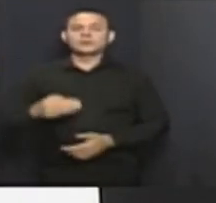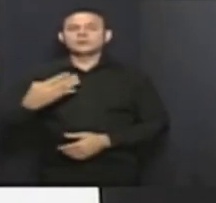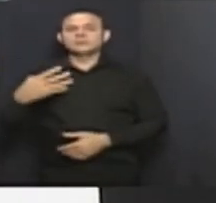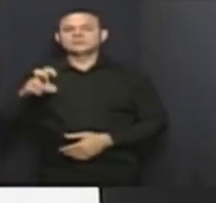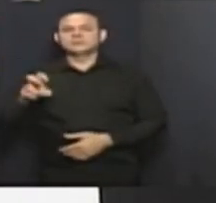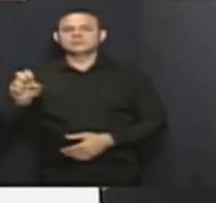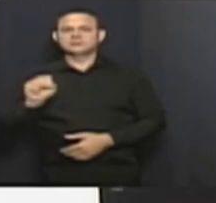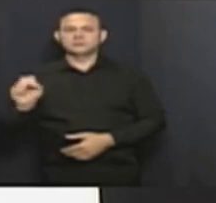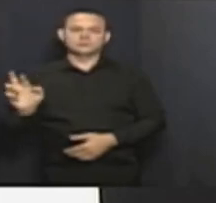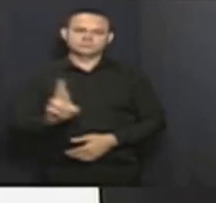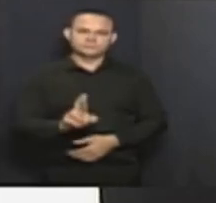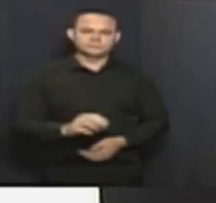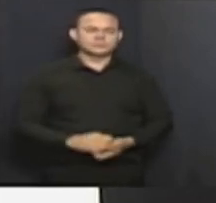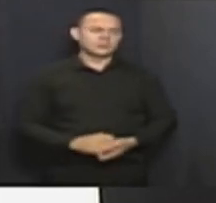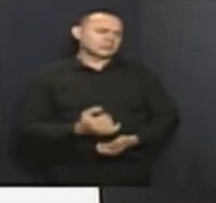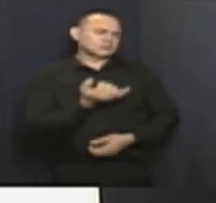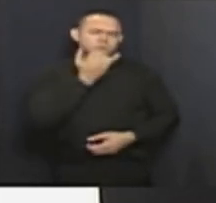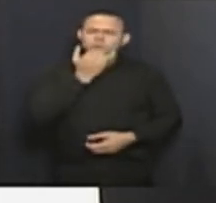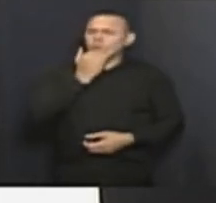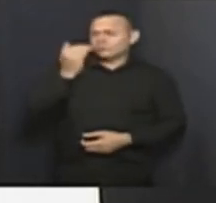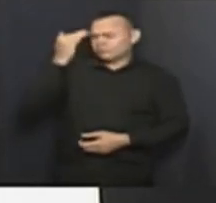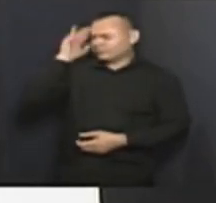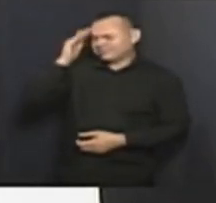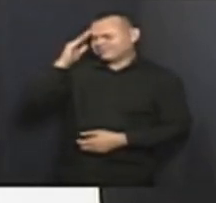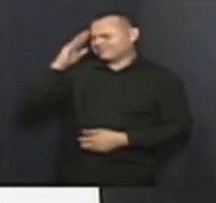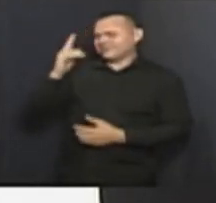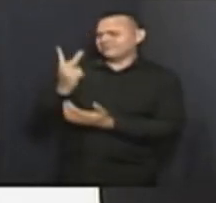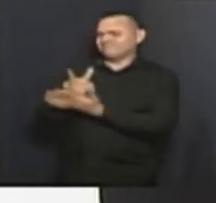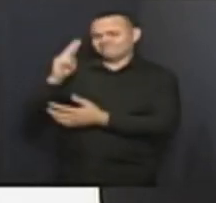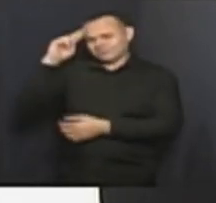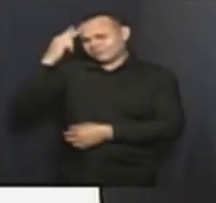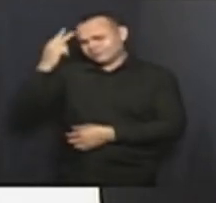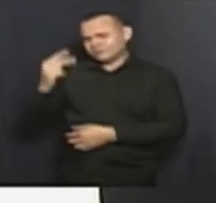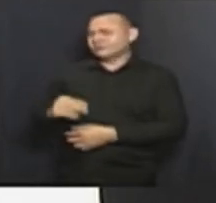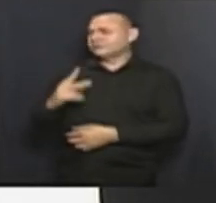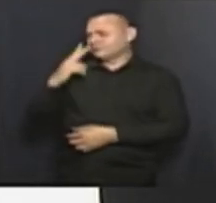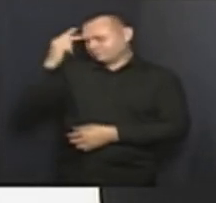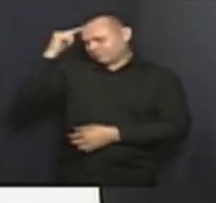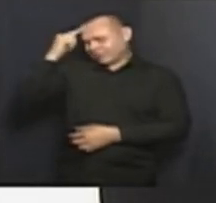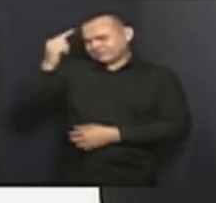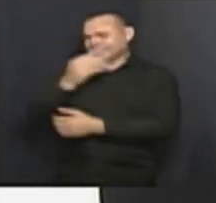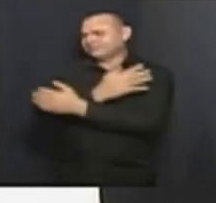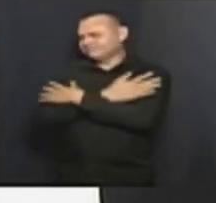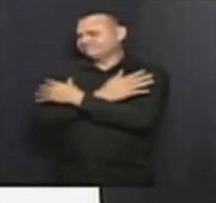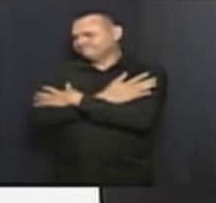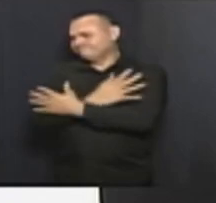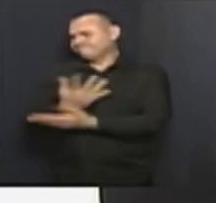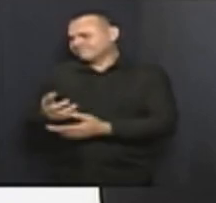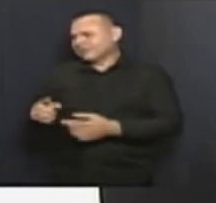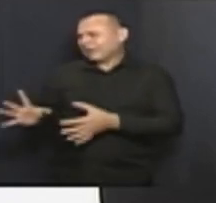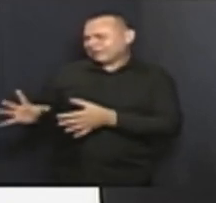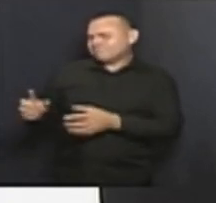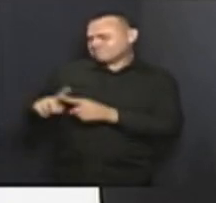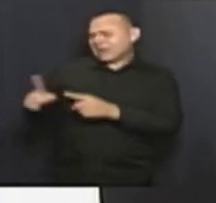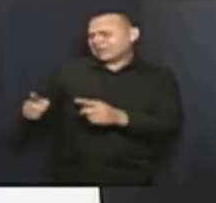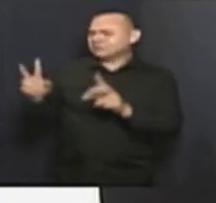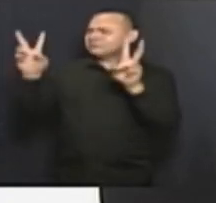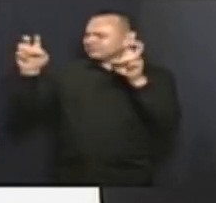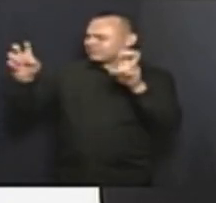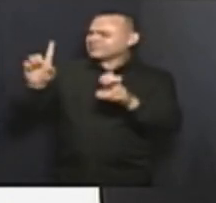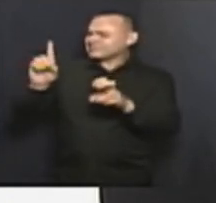de mal com o desemprego mas o desemprego está ligado sim habitação o